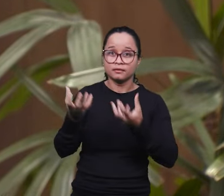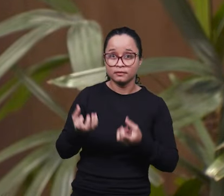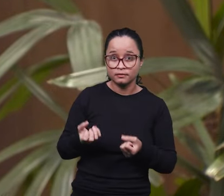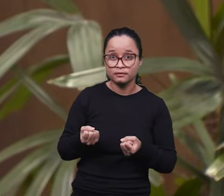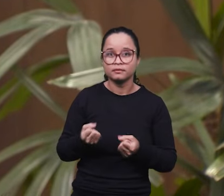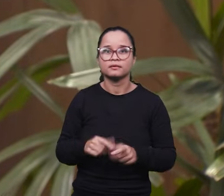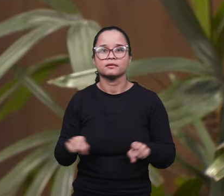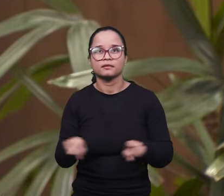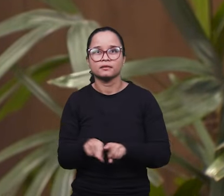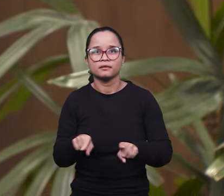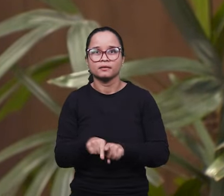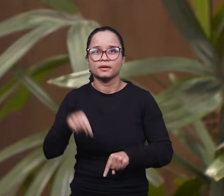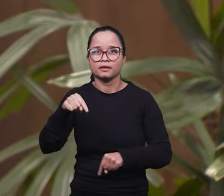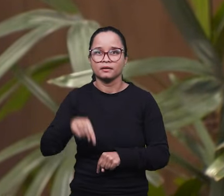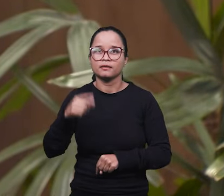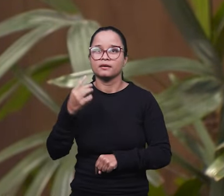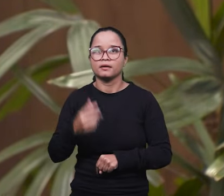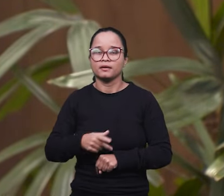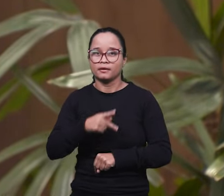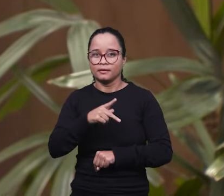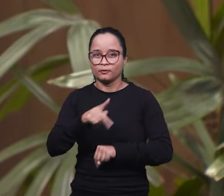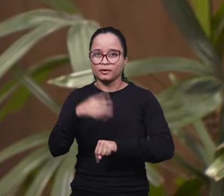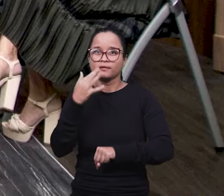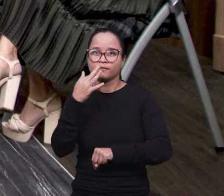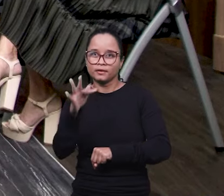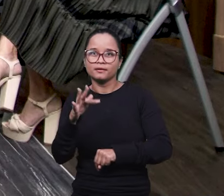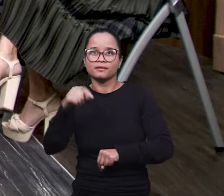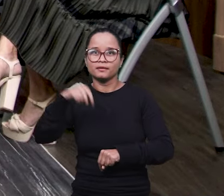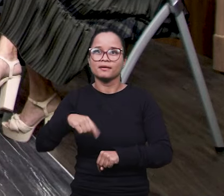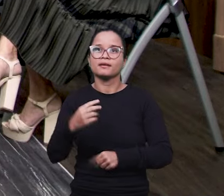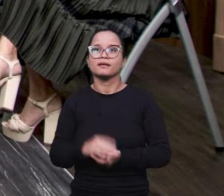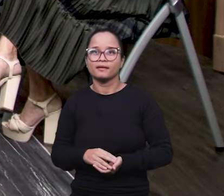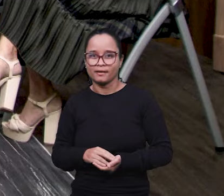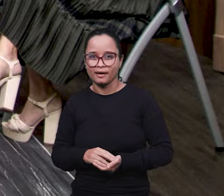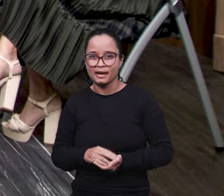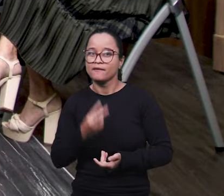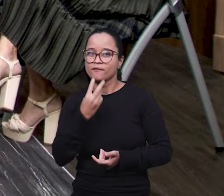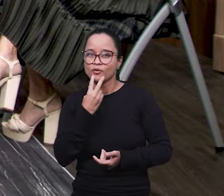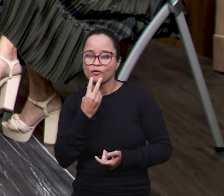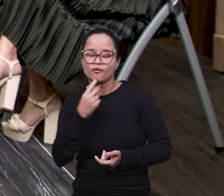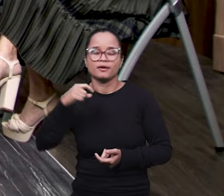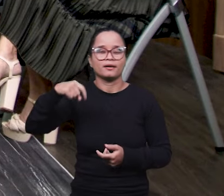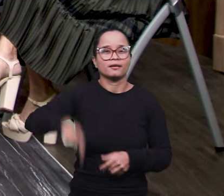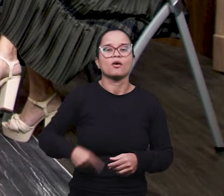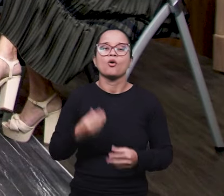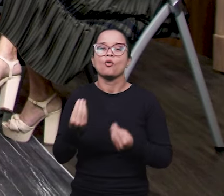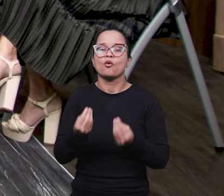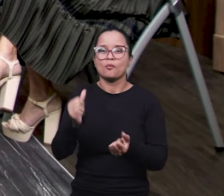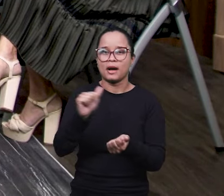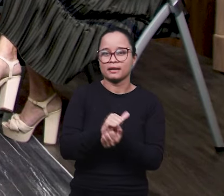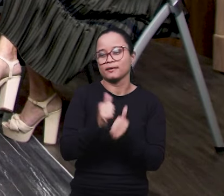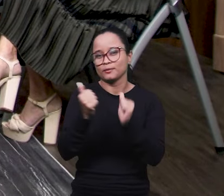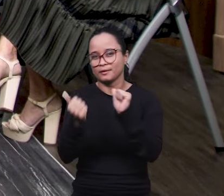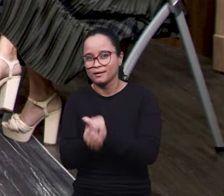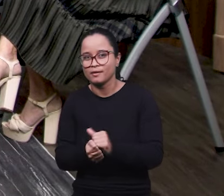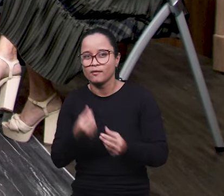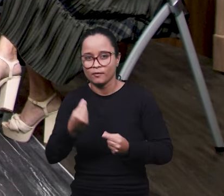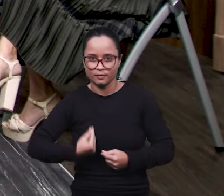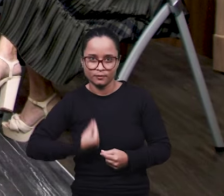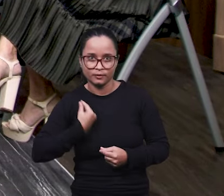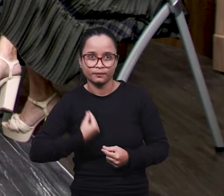uma francesa aqui em Vitória conta para nós como foi a adaptação como foi ela estar aqui